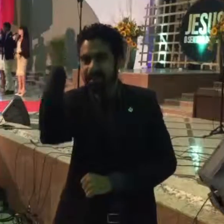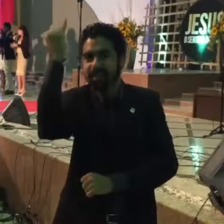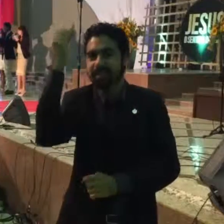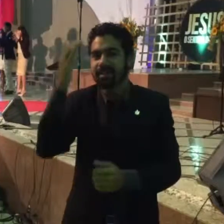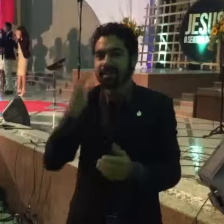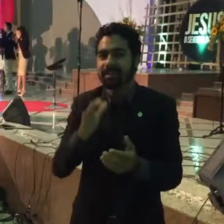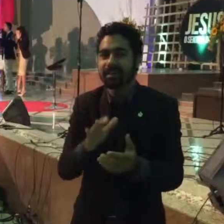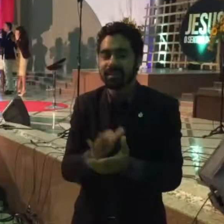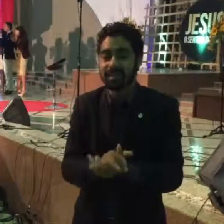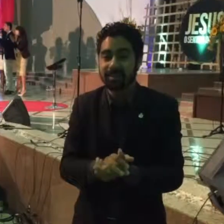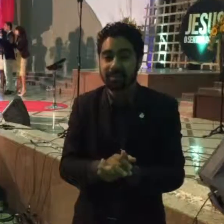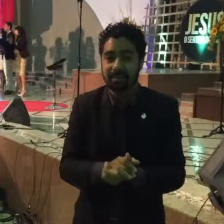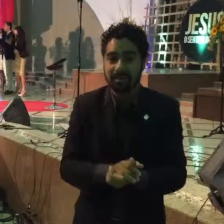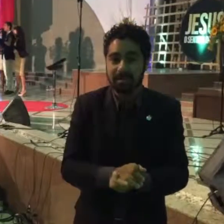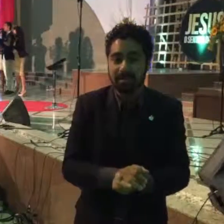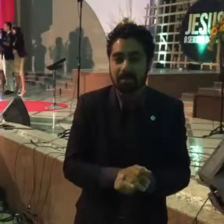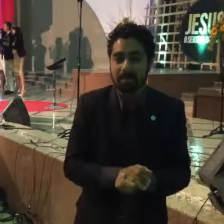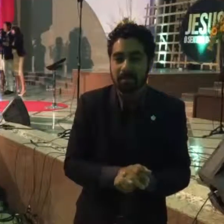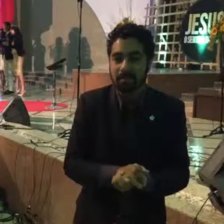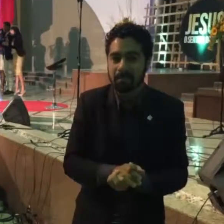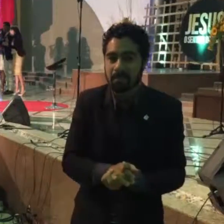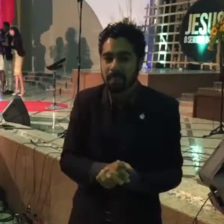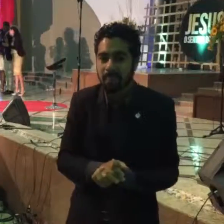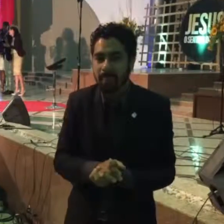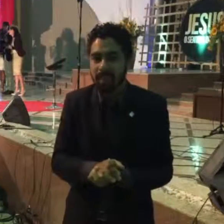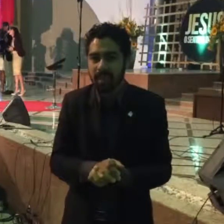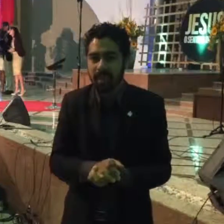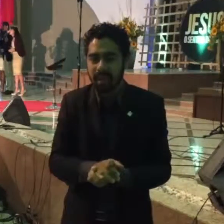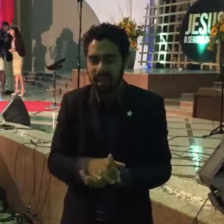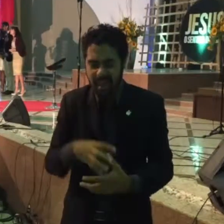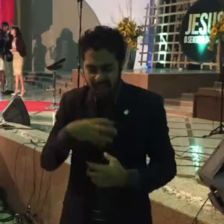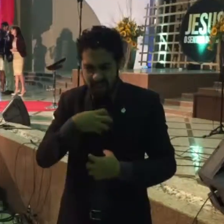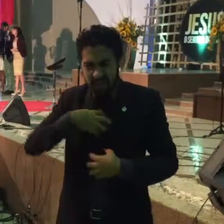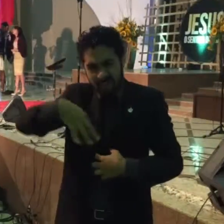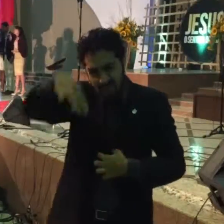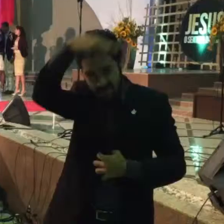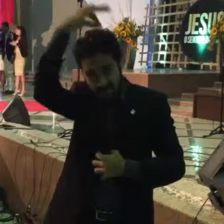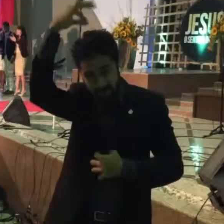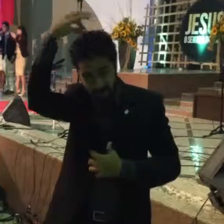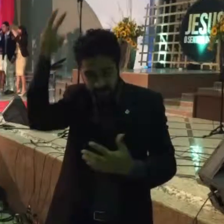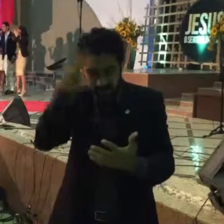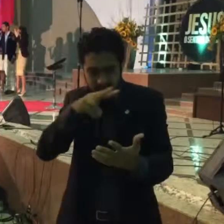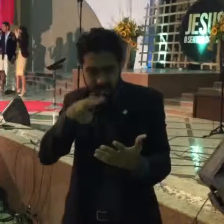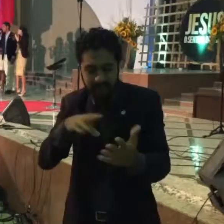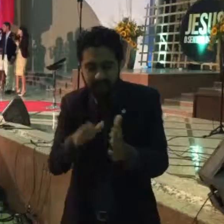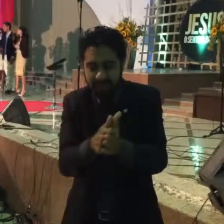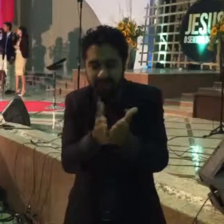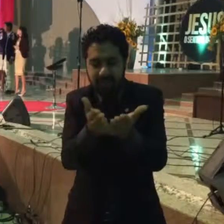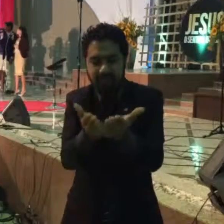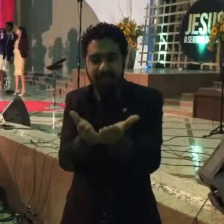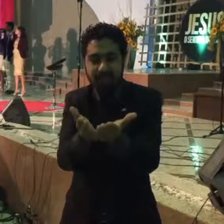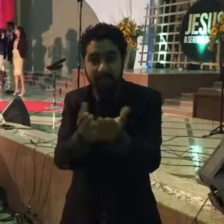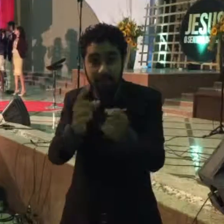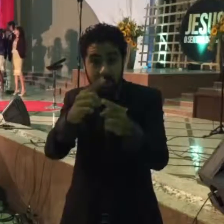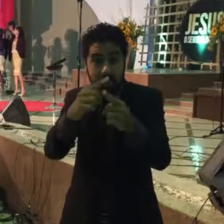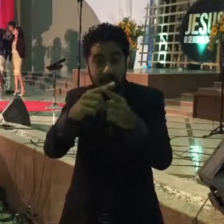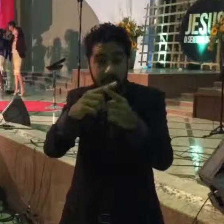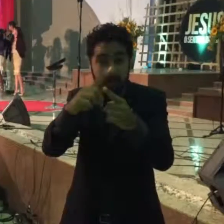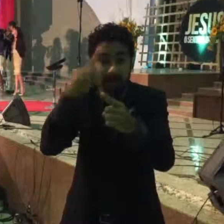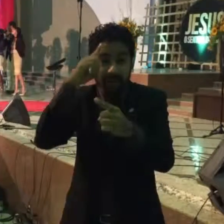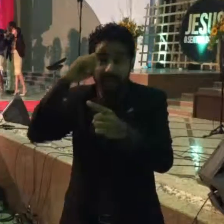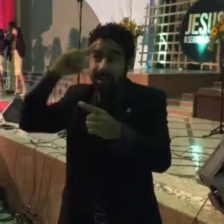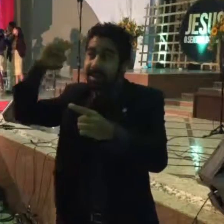Coluna da verdade, espiritualidade, mensagens enviadas no